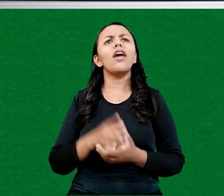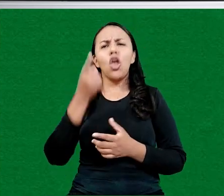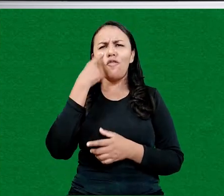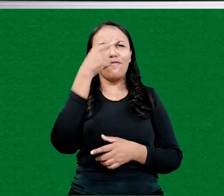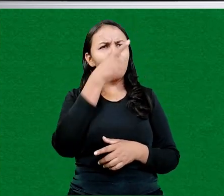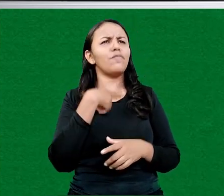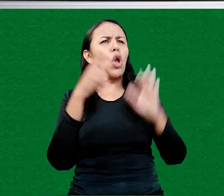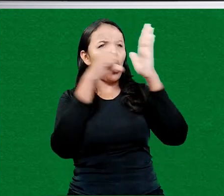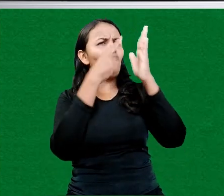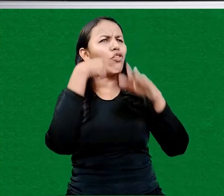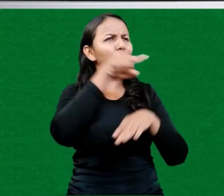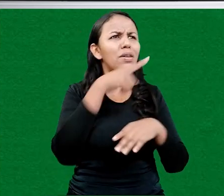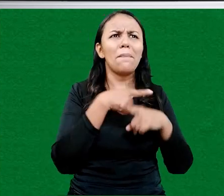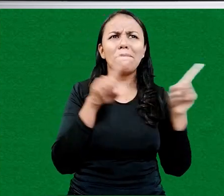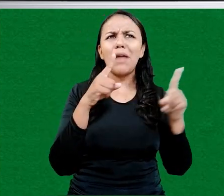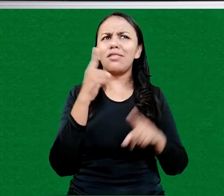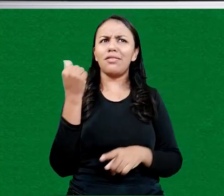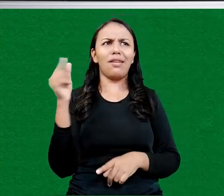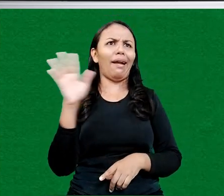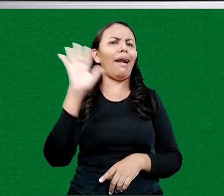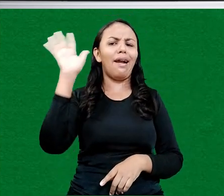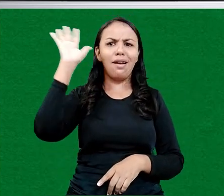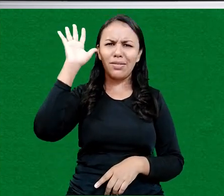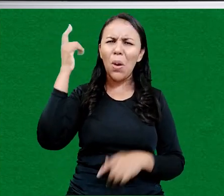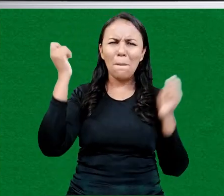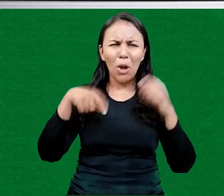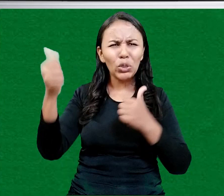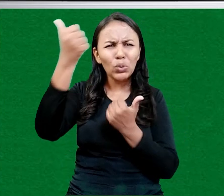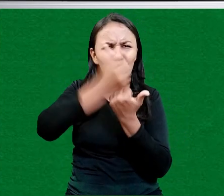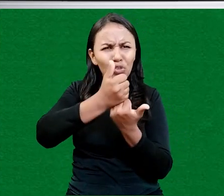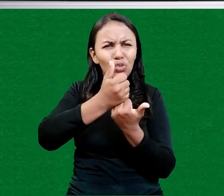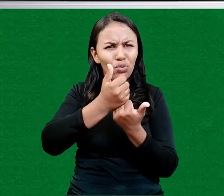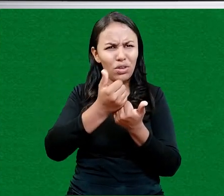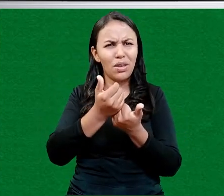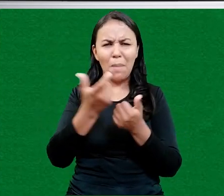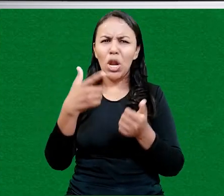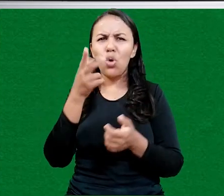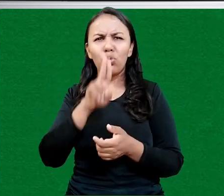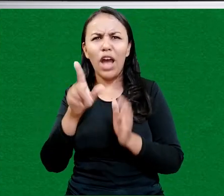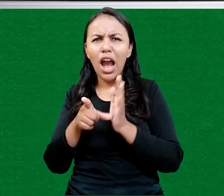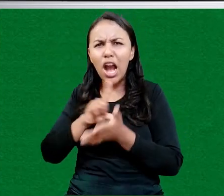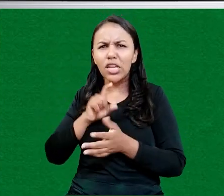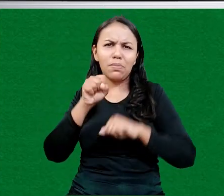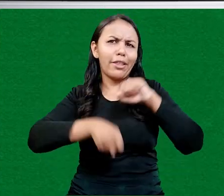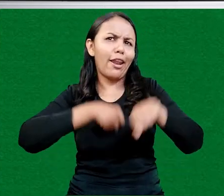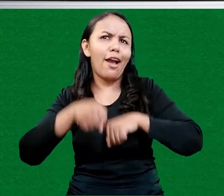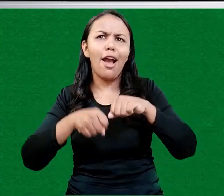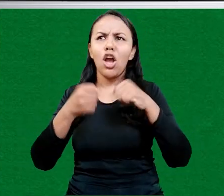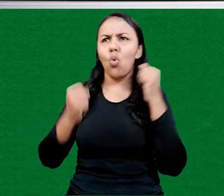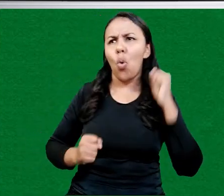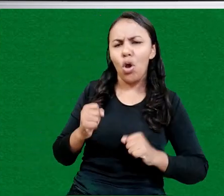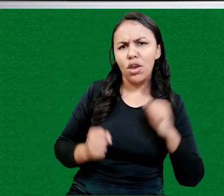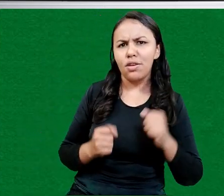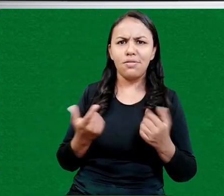numa loja X e vi que ela é muito cara. Existe um substituto que eu posso fazer antes do meu treino, antes de pedalar, antes de